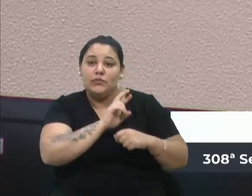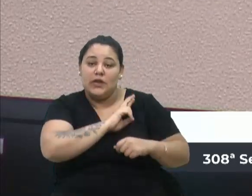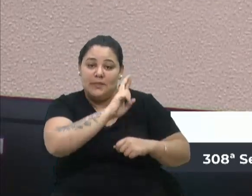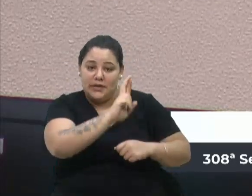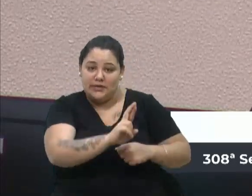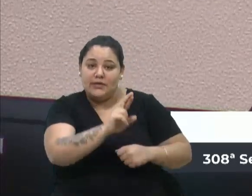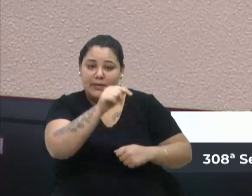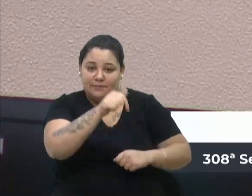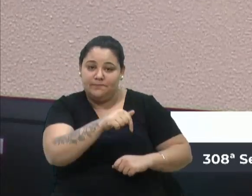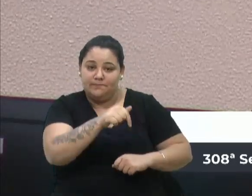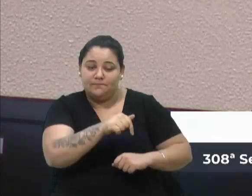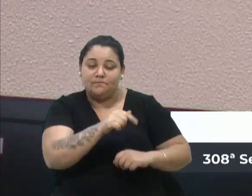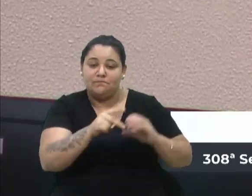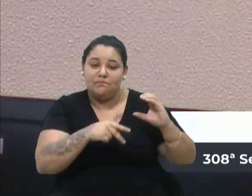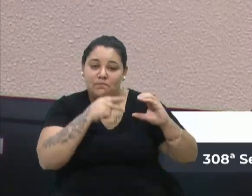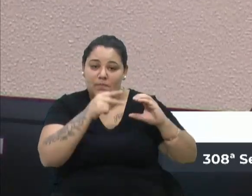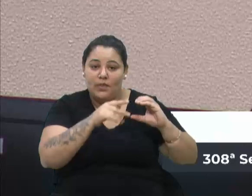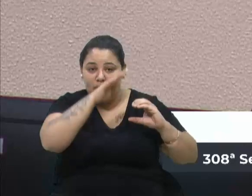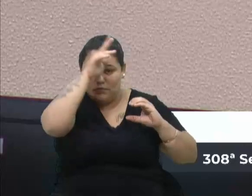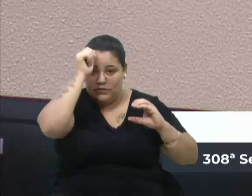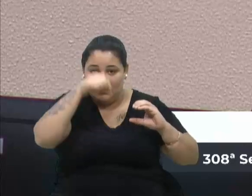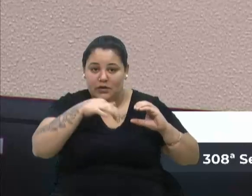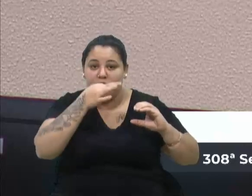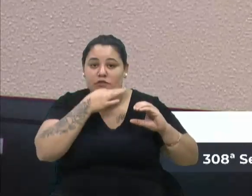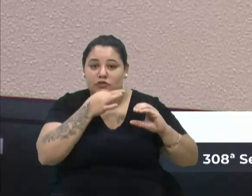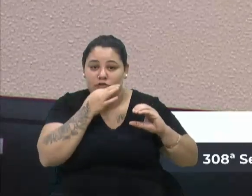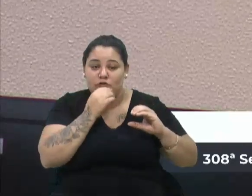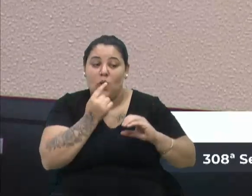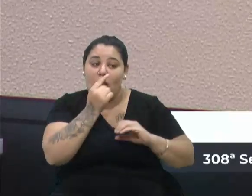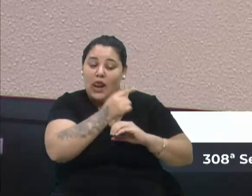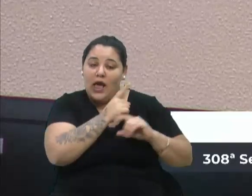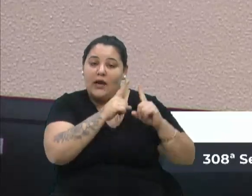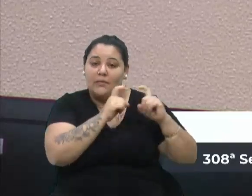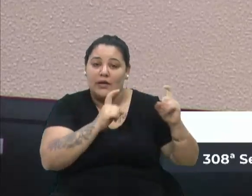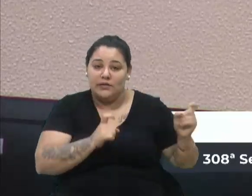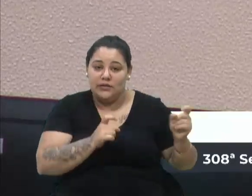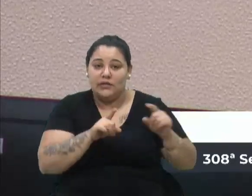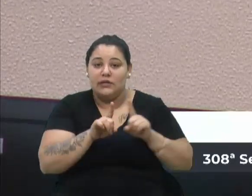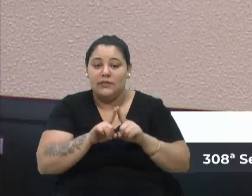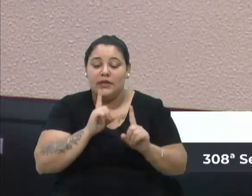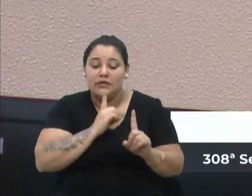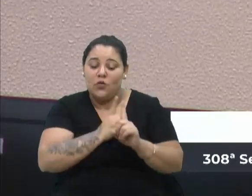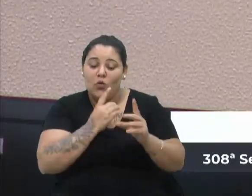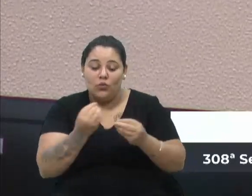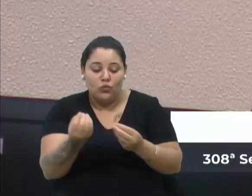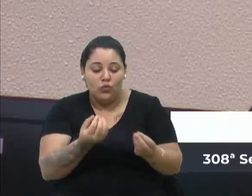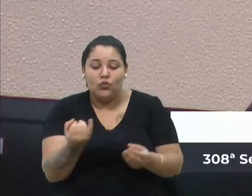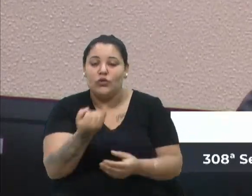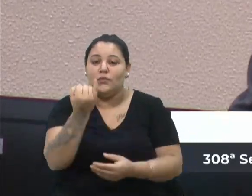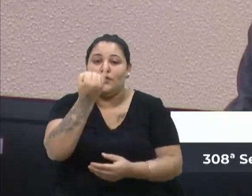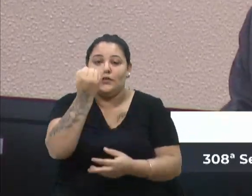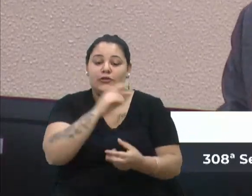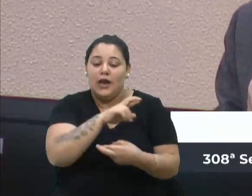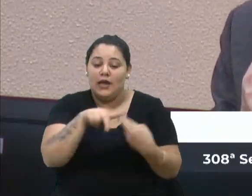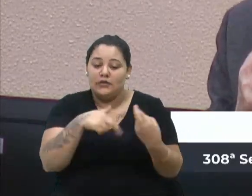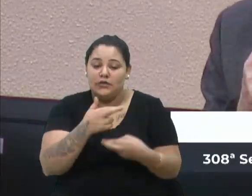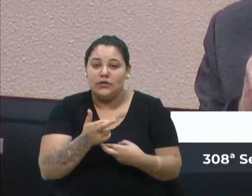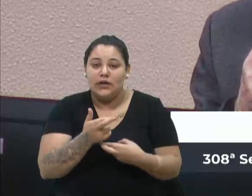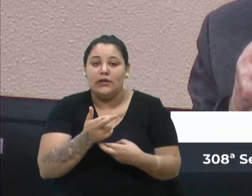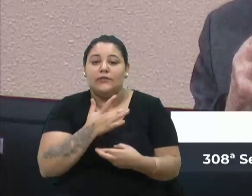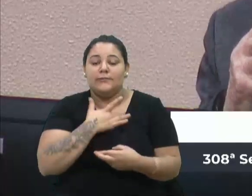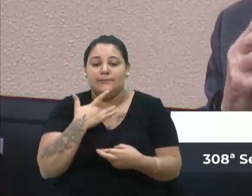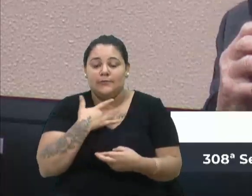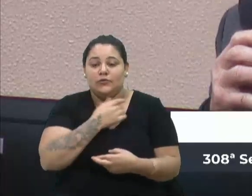representando a câmara municipal nesse evento nesse encontro importante que diz relacionado também